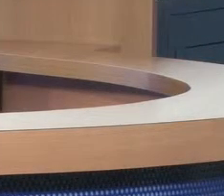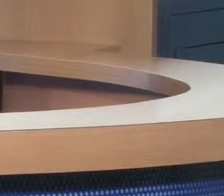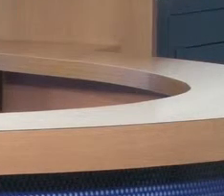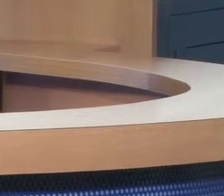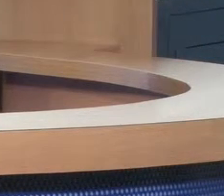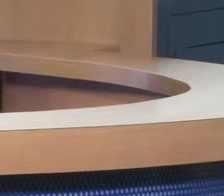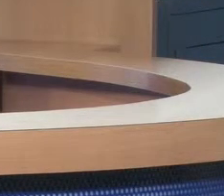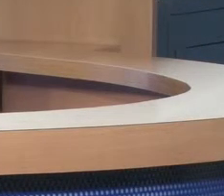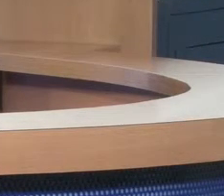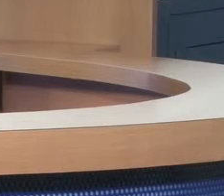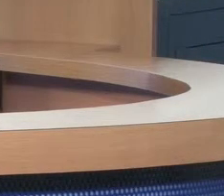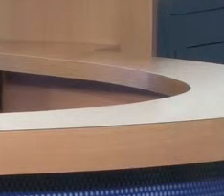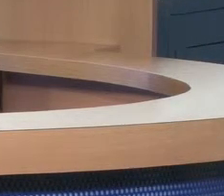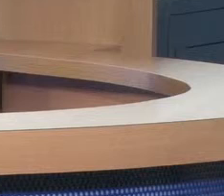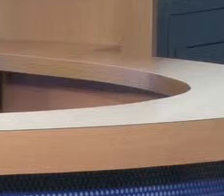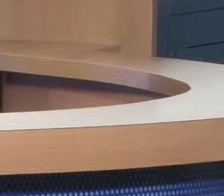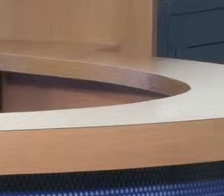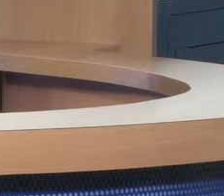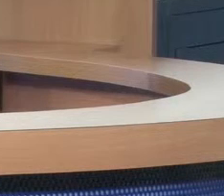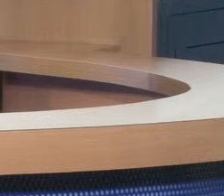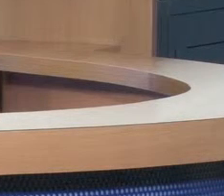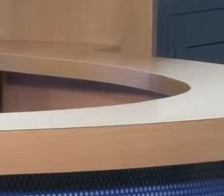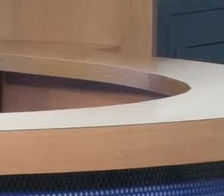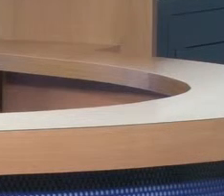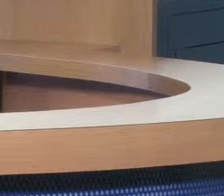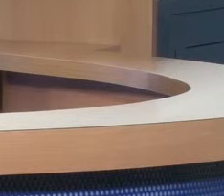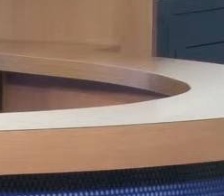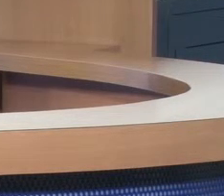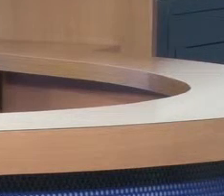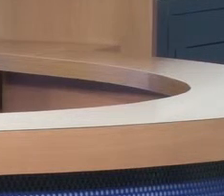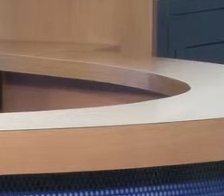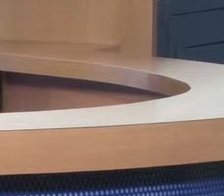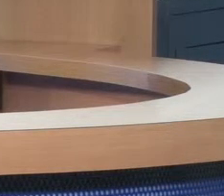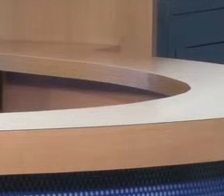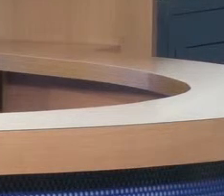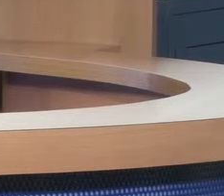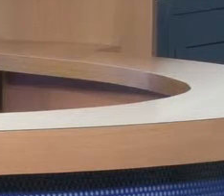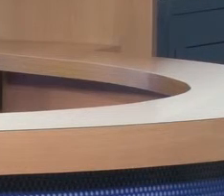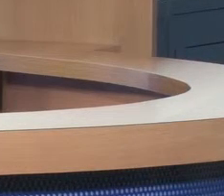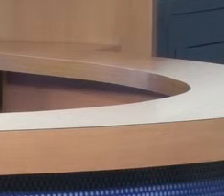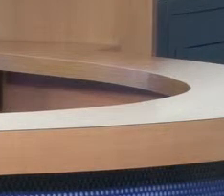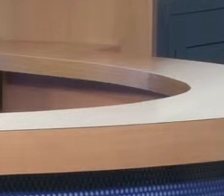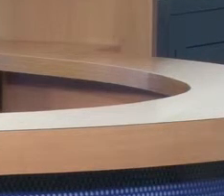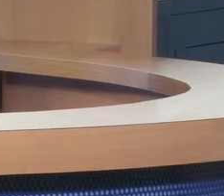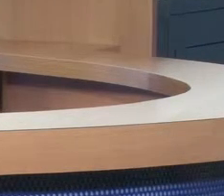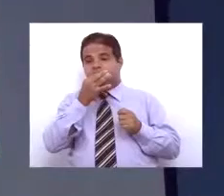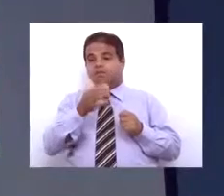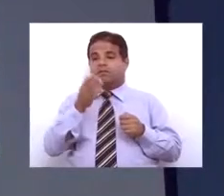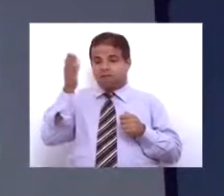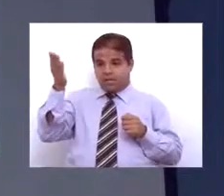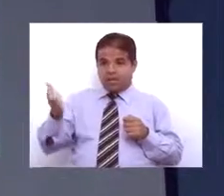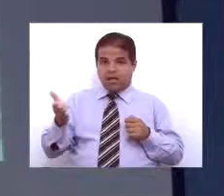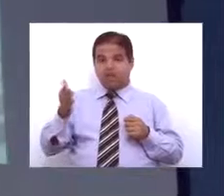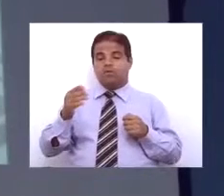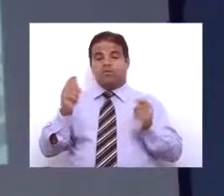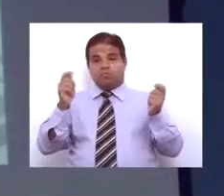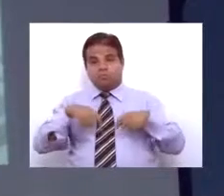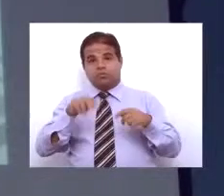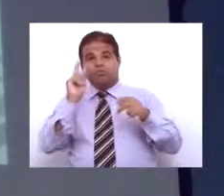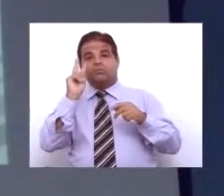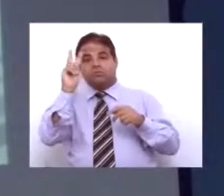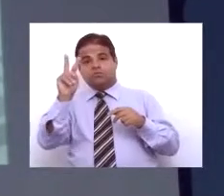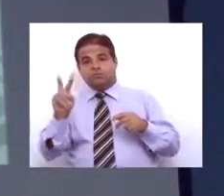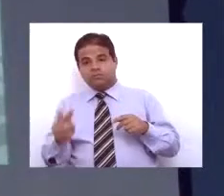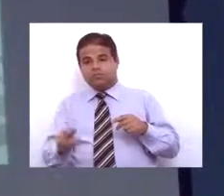municipais como iptu e iss itbi e até parte do ipva como se pode constatar